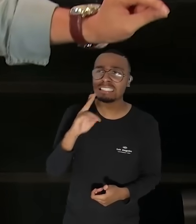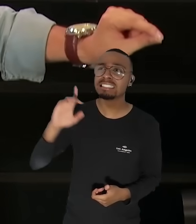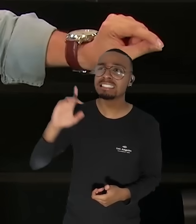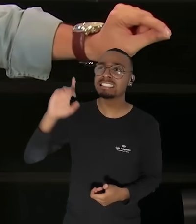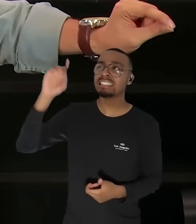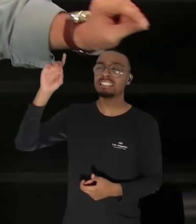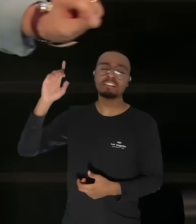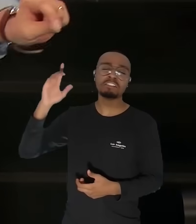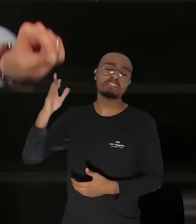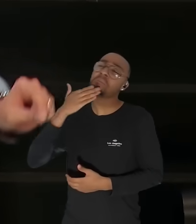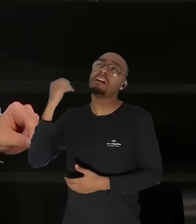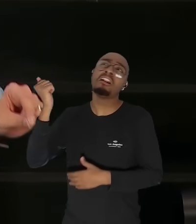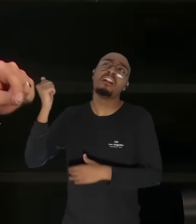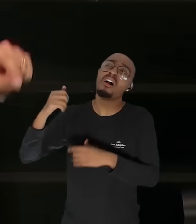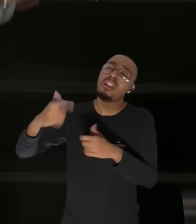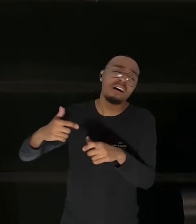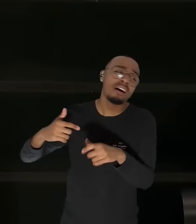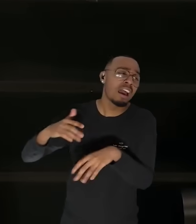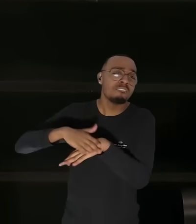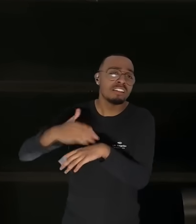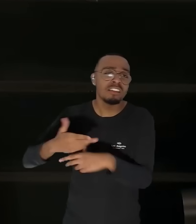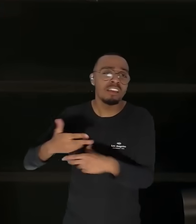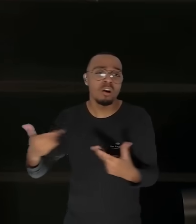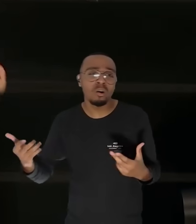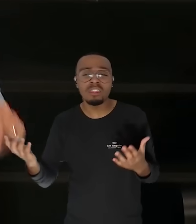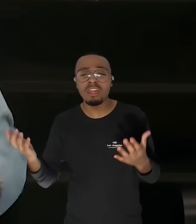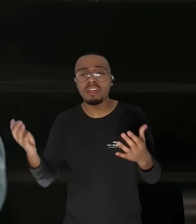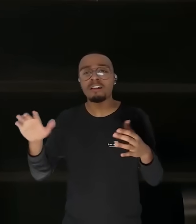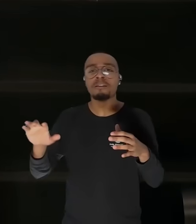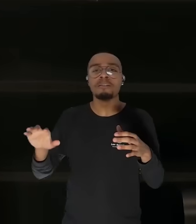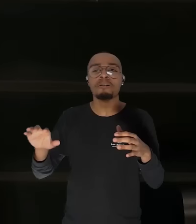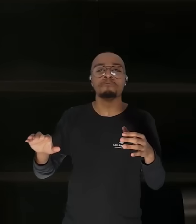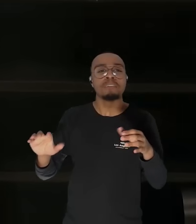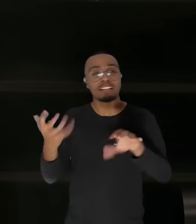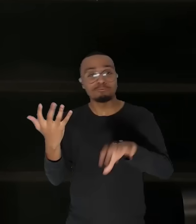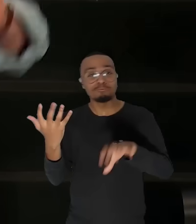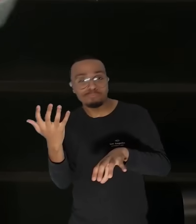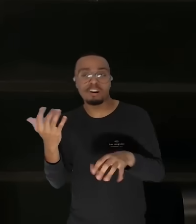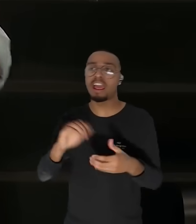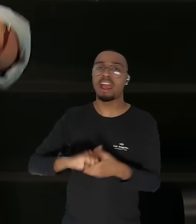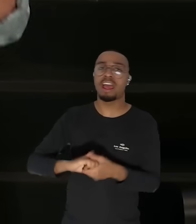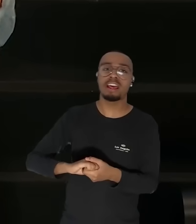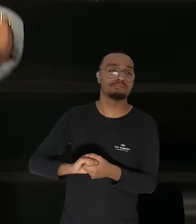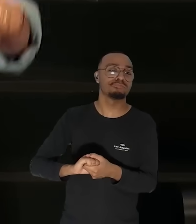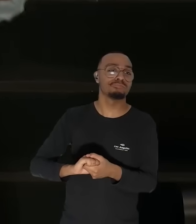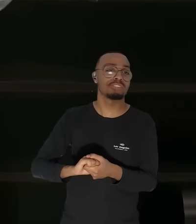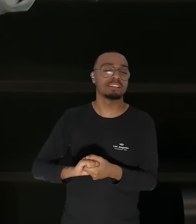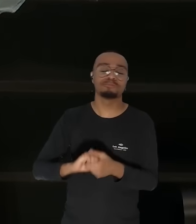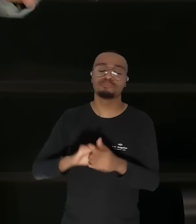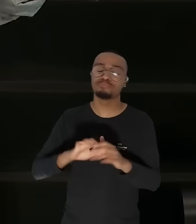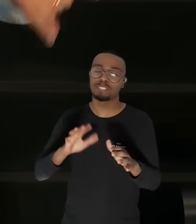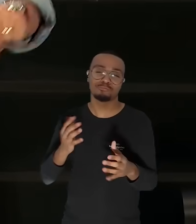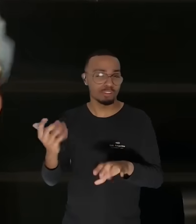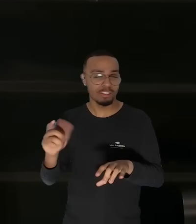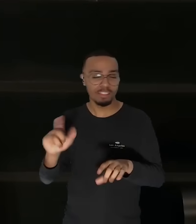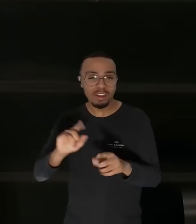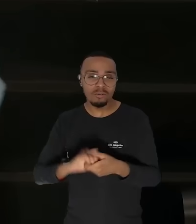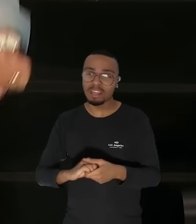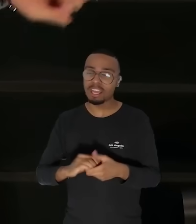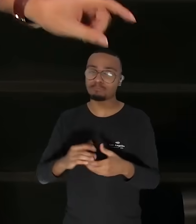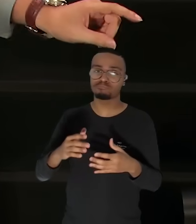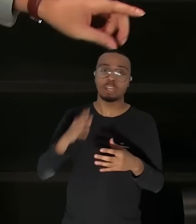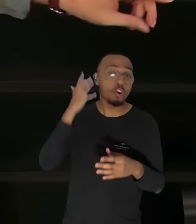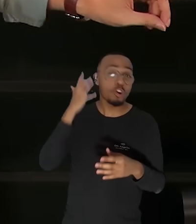no congresso. Eu sei que você acha que Deus faz o melhor trabalho dele em cima do monte. Eu sei que você acha que Deus faz o melhor trabalho